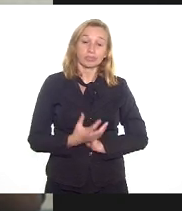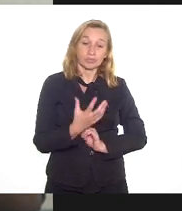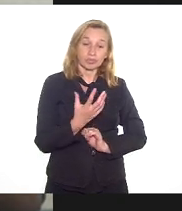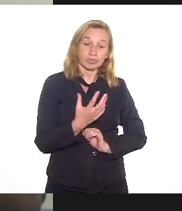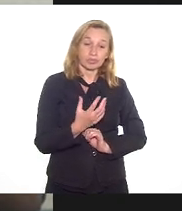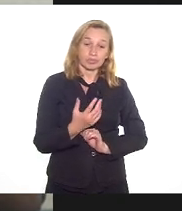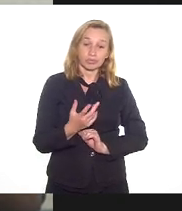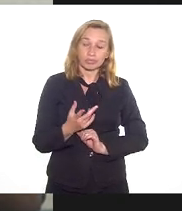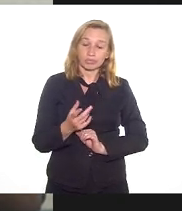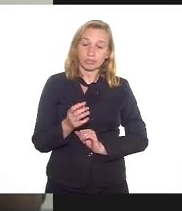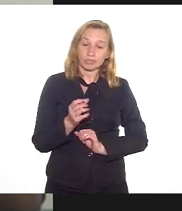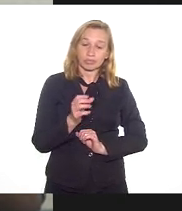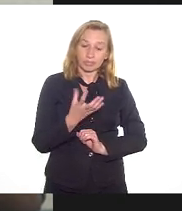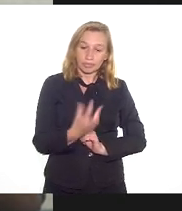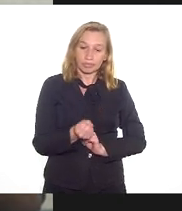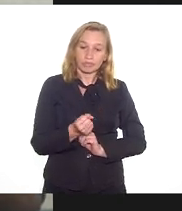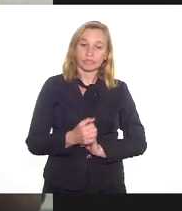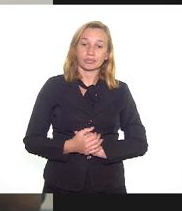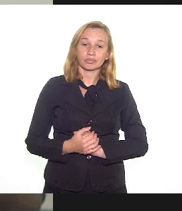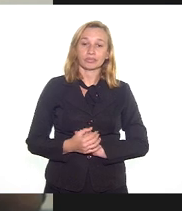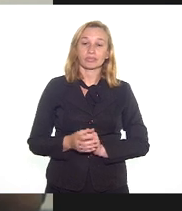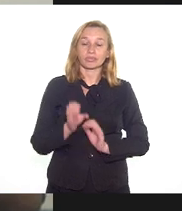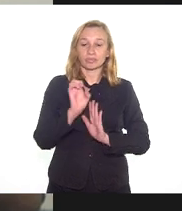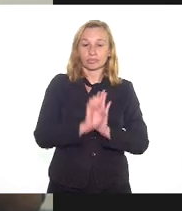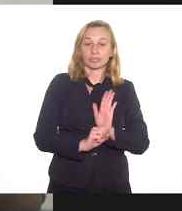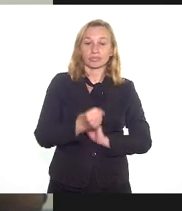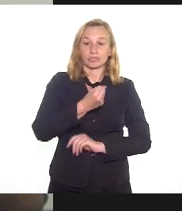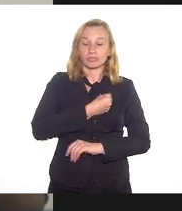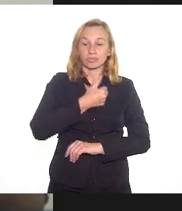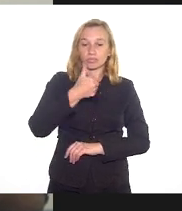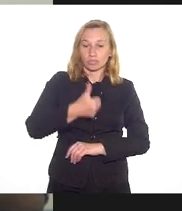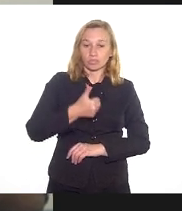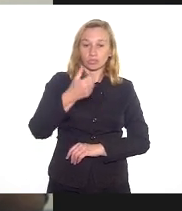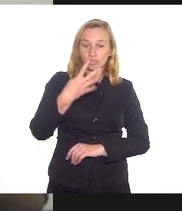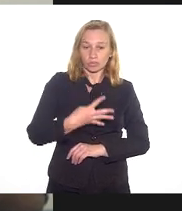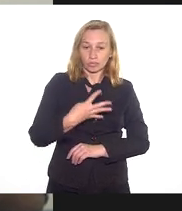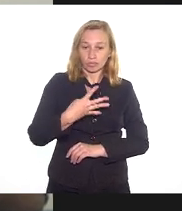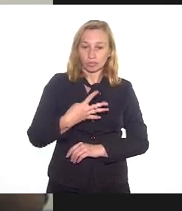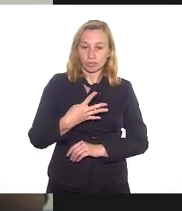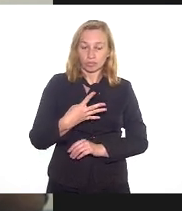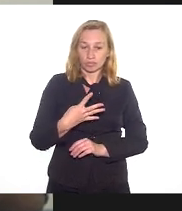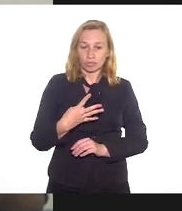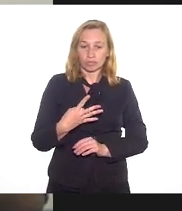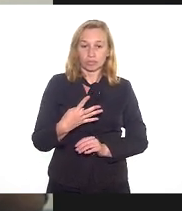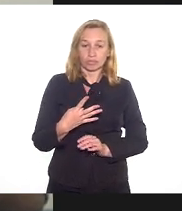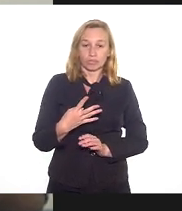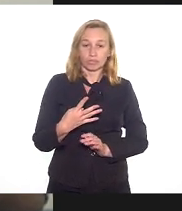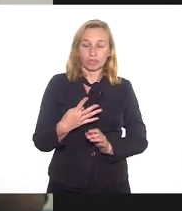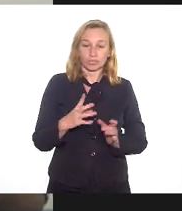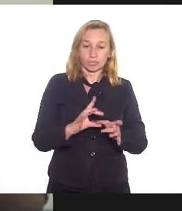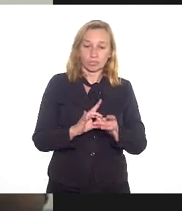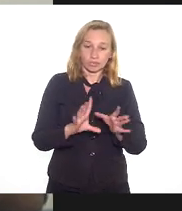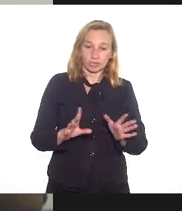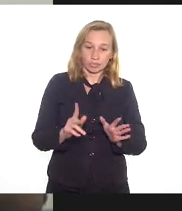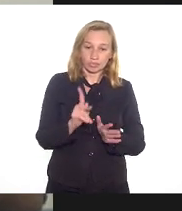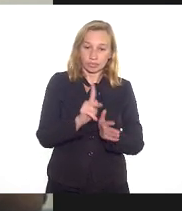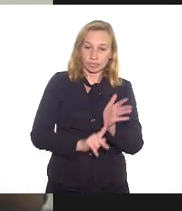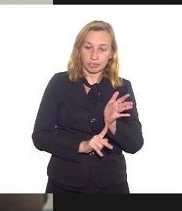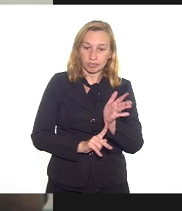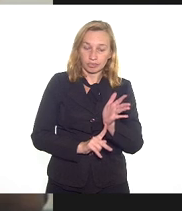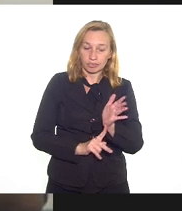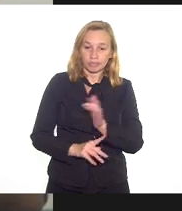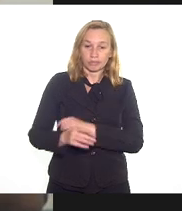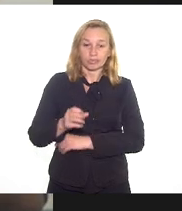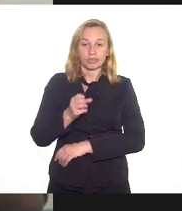garanta, que é o seguinte, as emendas 1 e 4 tornam o projeto autorizativo. E